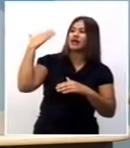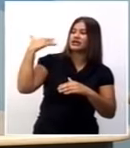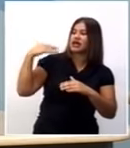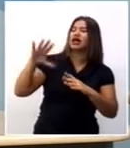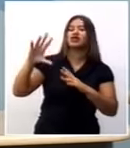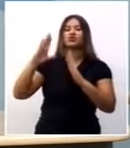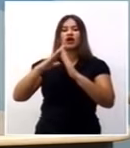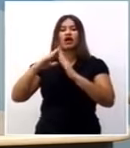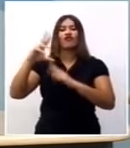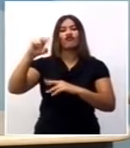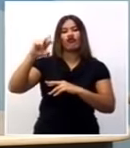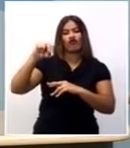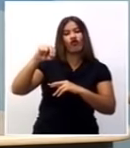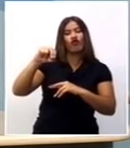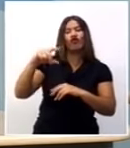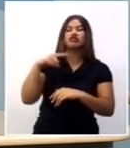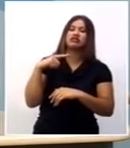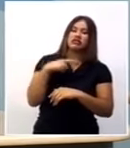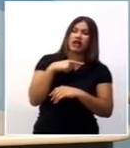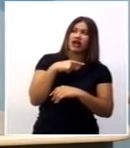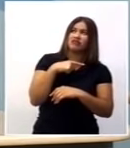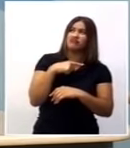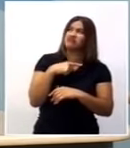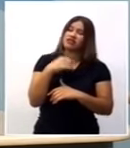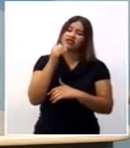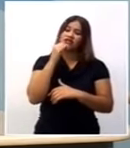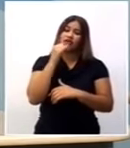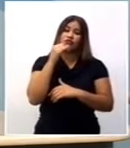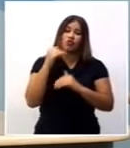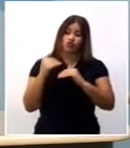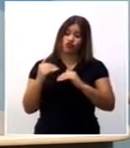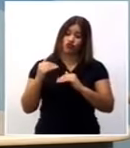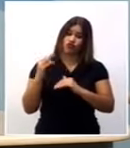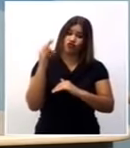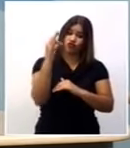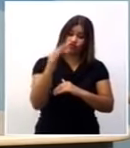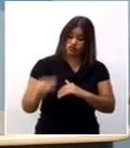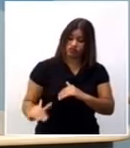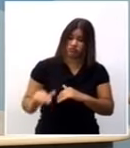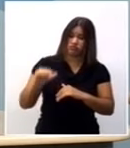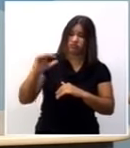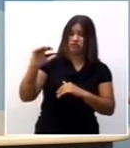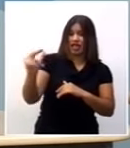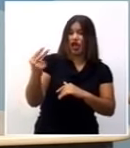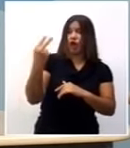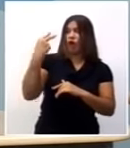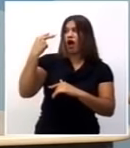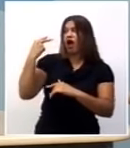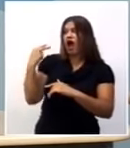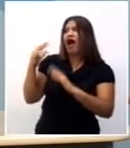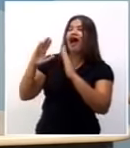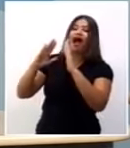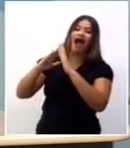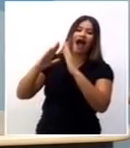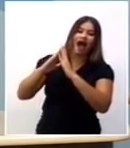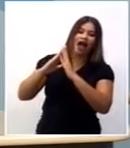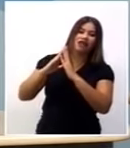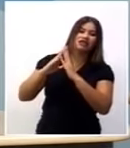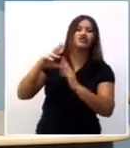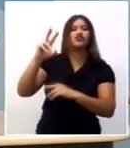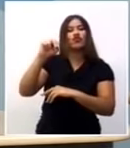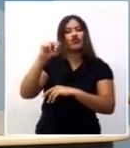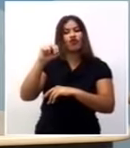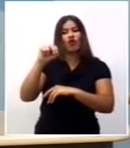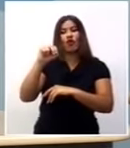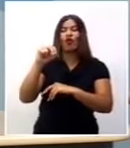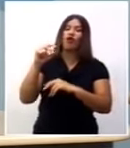não vão encontrar mais quando vocês ficarem mais velhos como nós. É interessante a gente pensar nisso na história, que alguns objetos eles vão deixar de ser